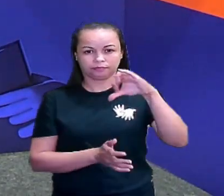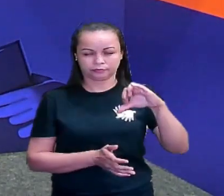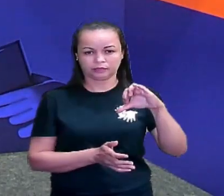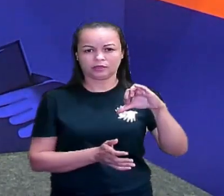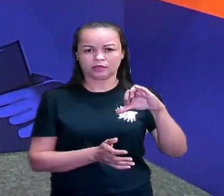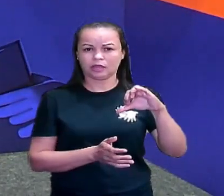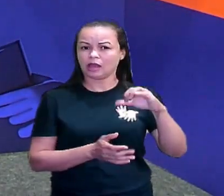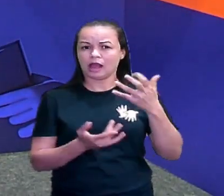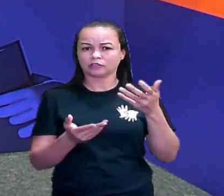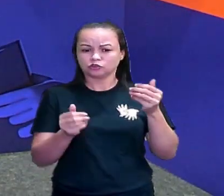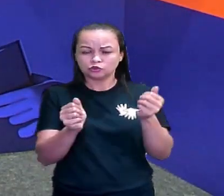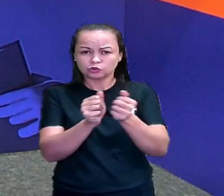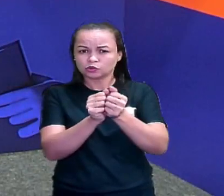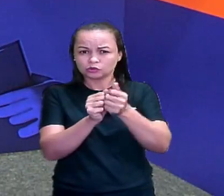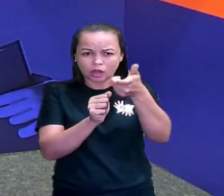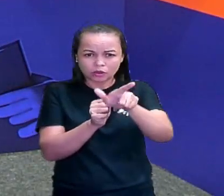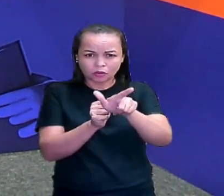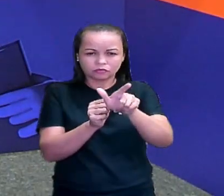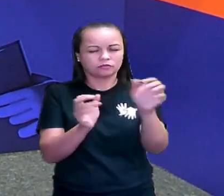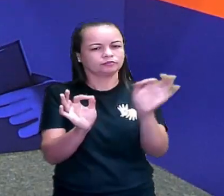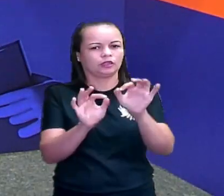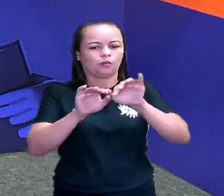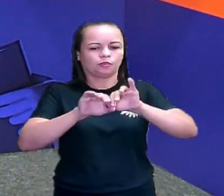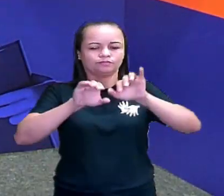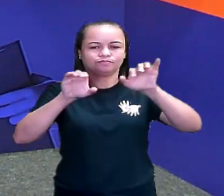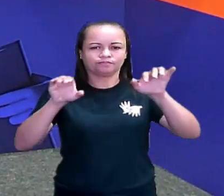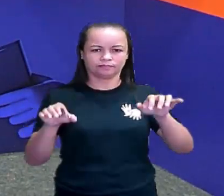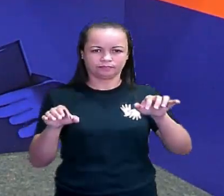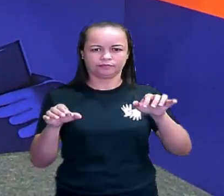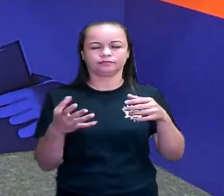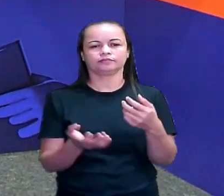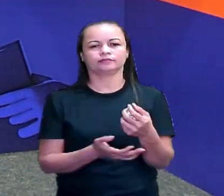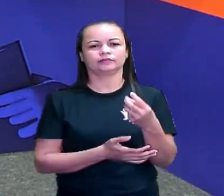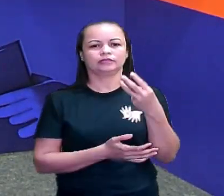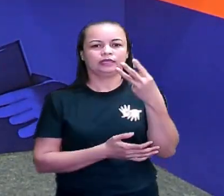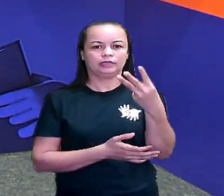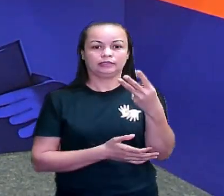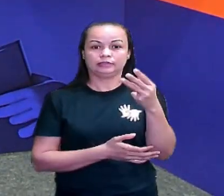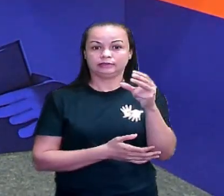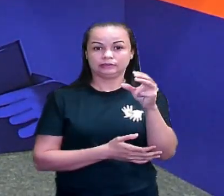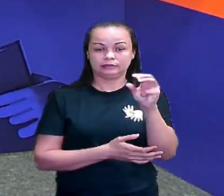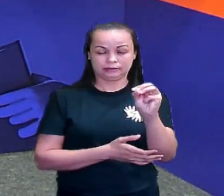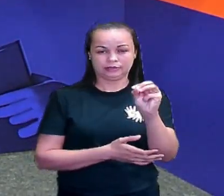não junta em uma palavra só. A gente vai repetir.